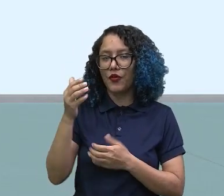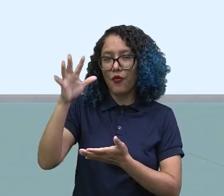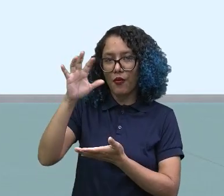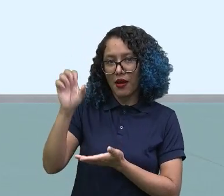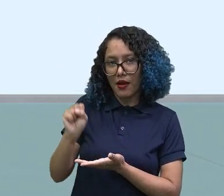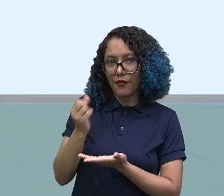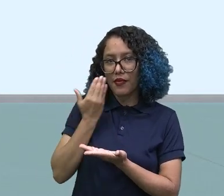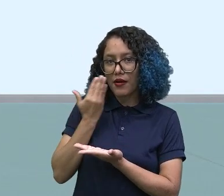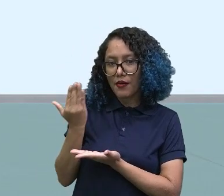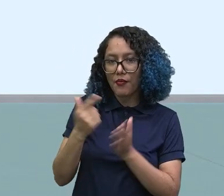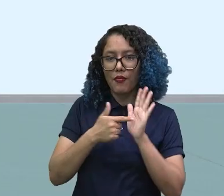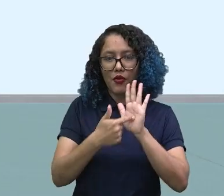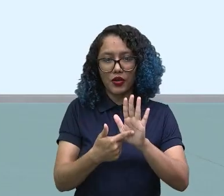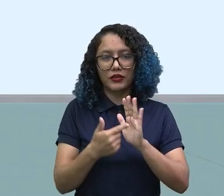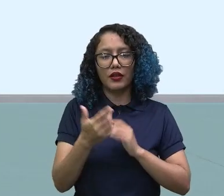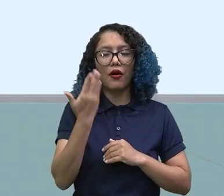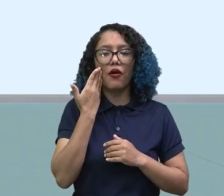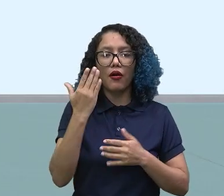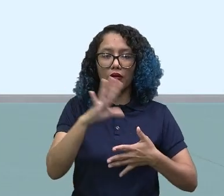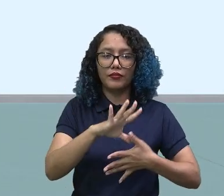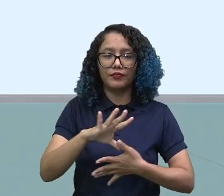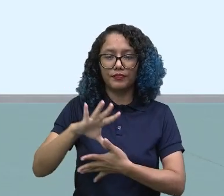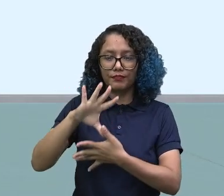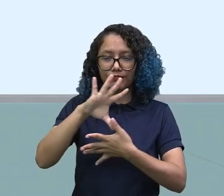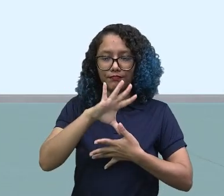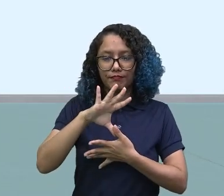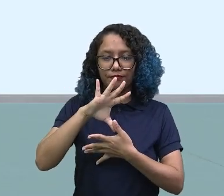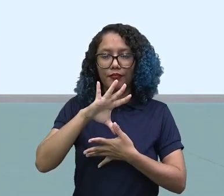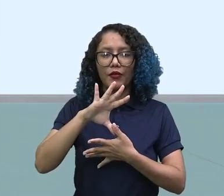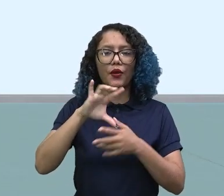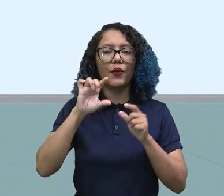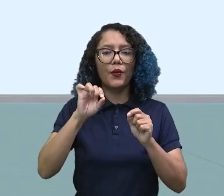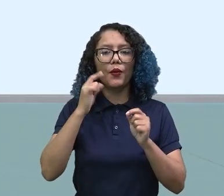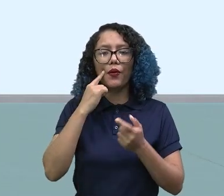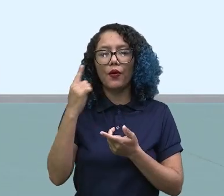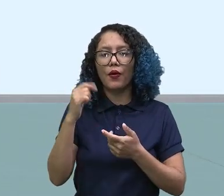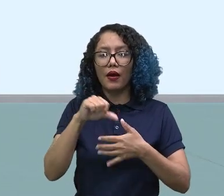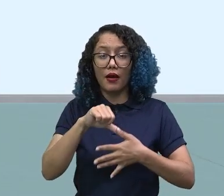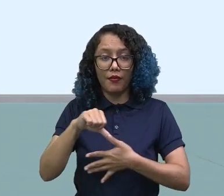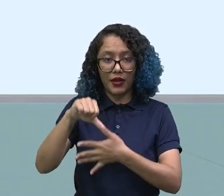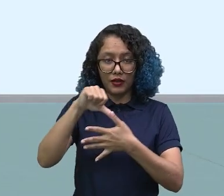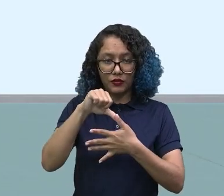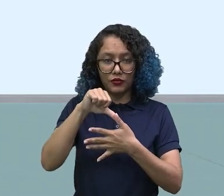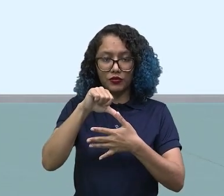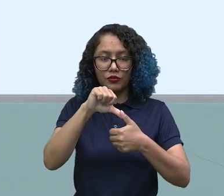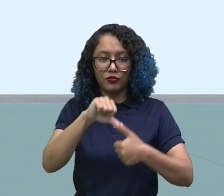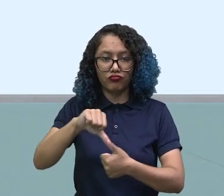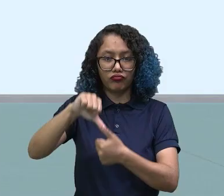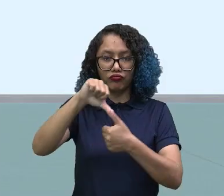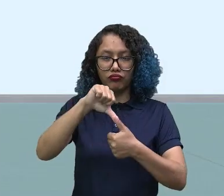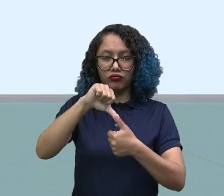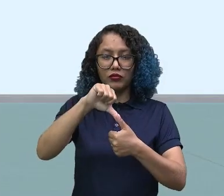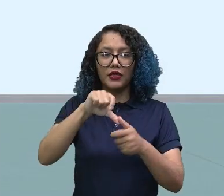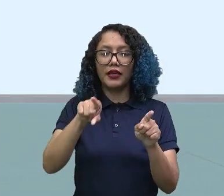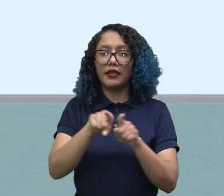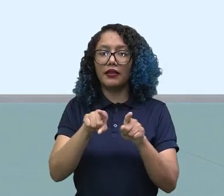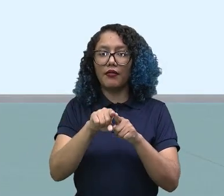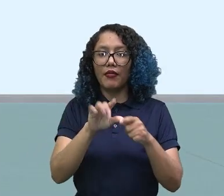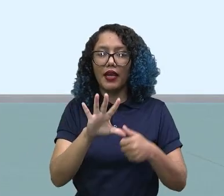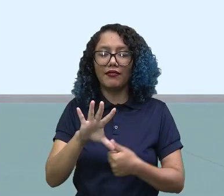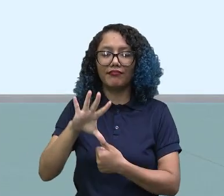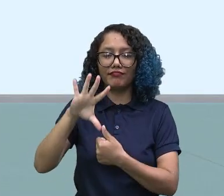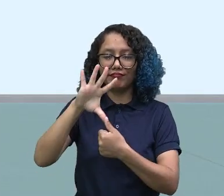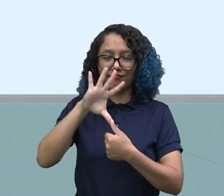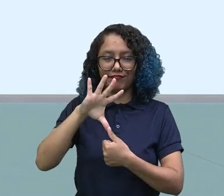né? Temos o continente americano, onde temos a América do Sul, Temos a América Central, mas também a América